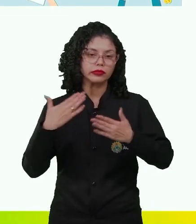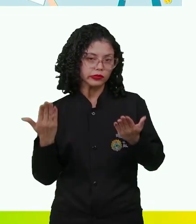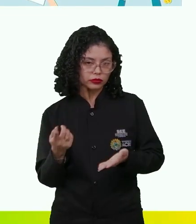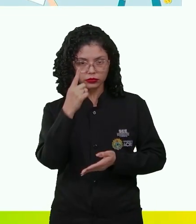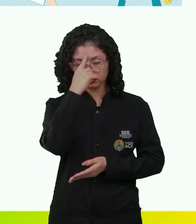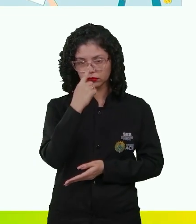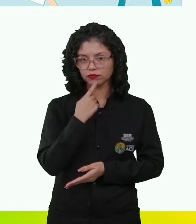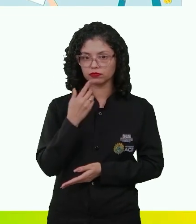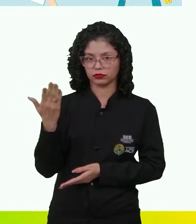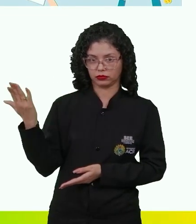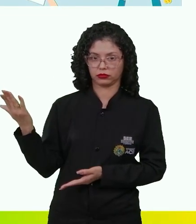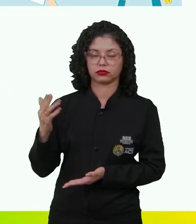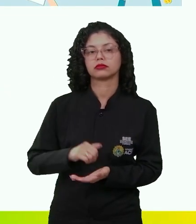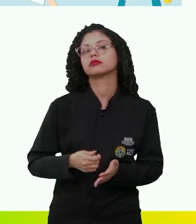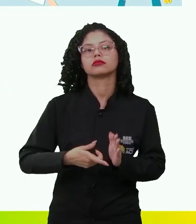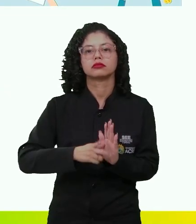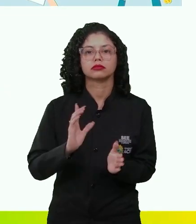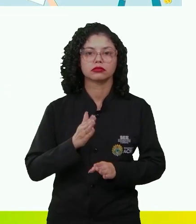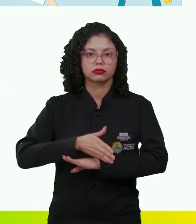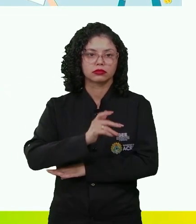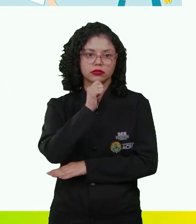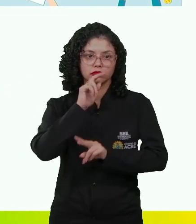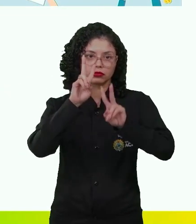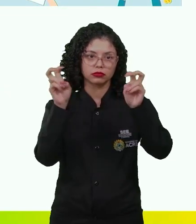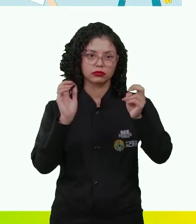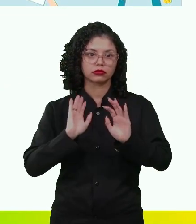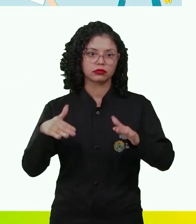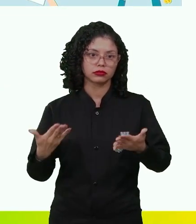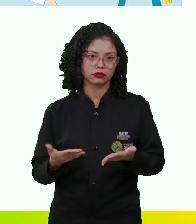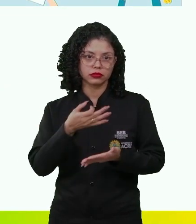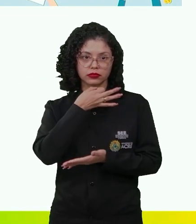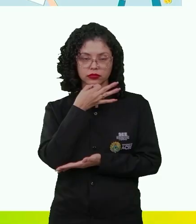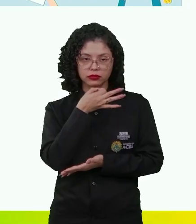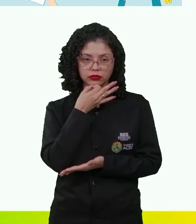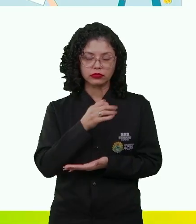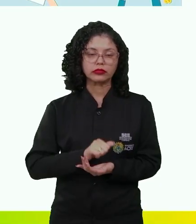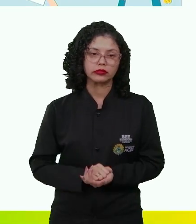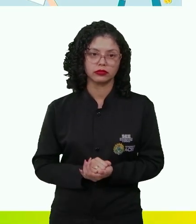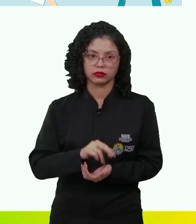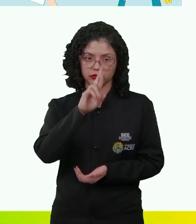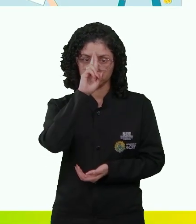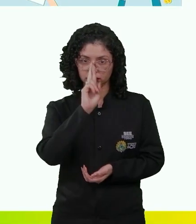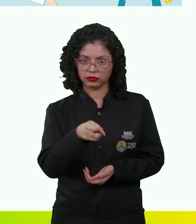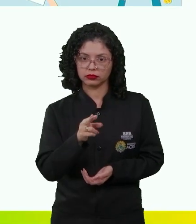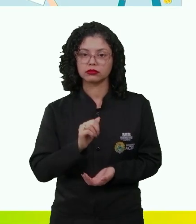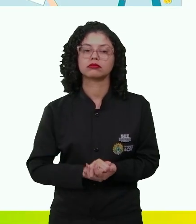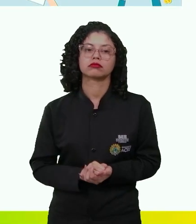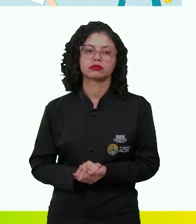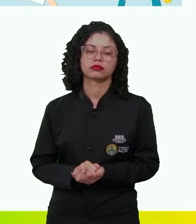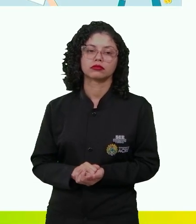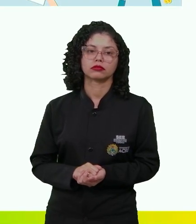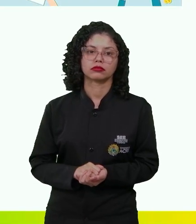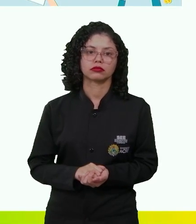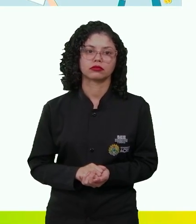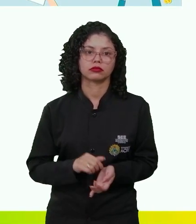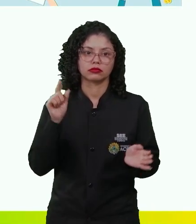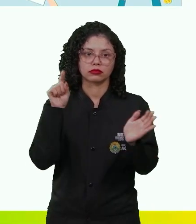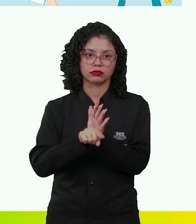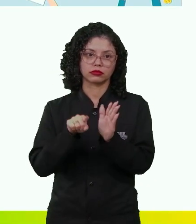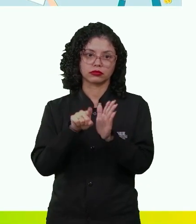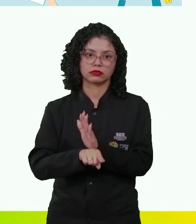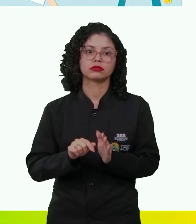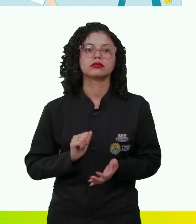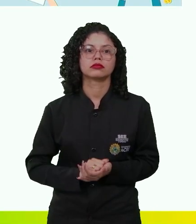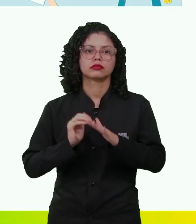uma charge aqui, antes da gente entrar no assunto. Tem um senhor aqui do lado da mesa que faz a seguinte